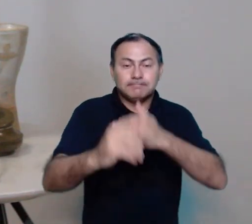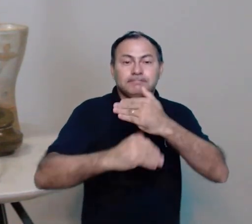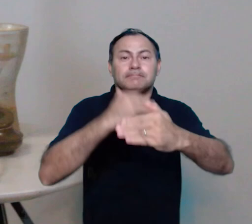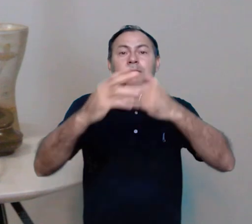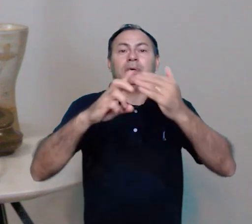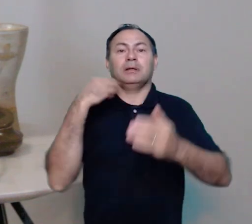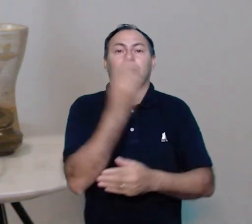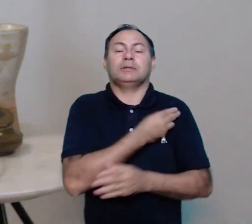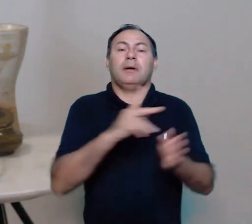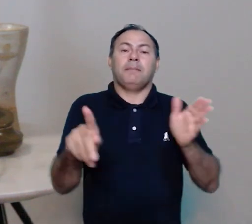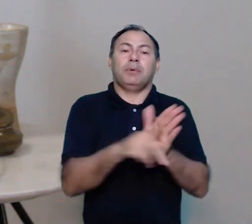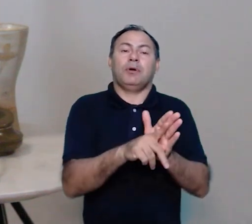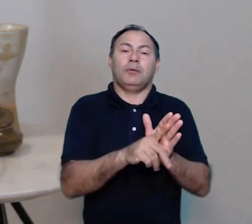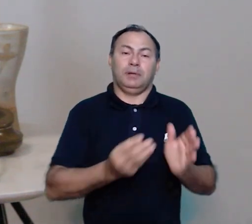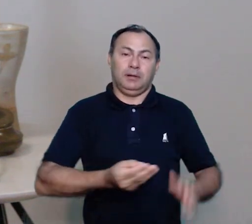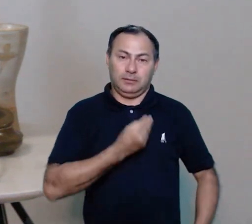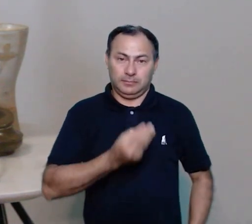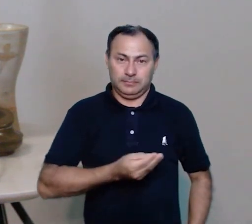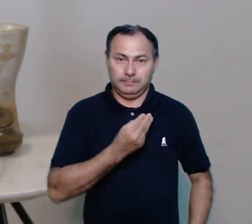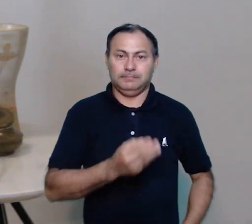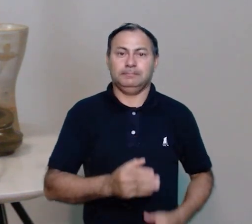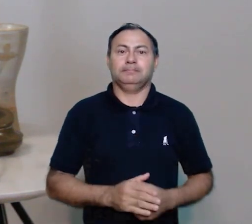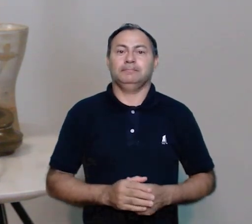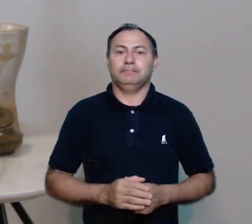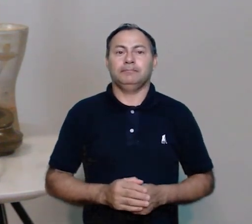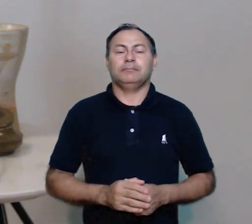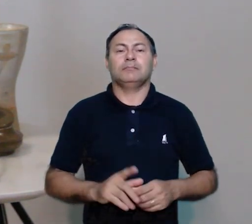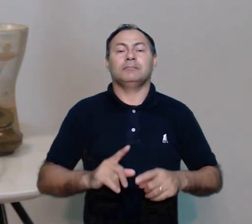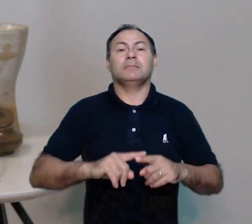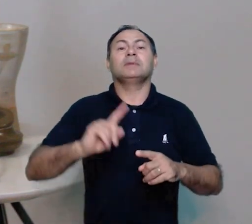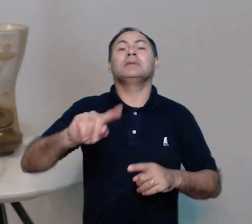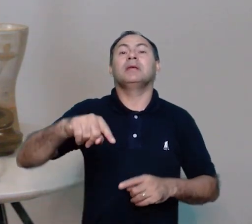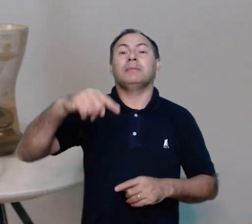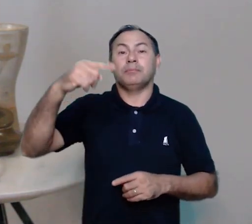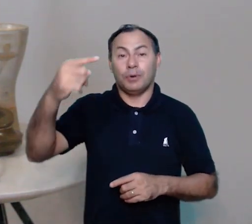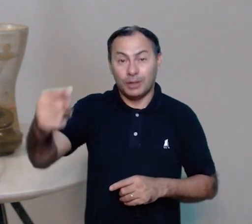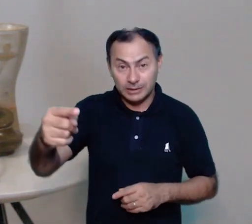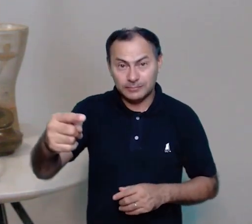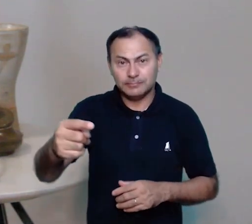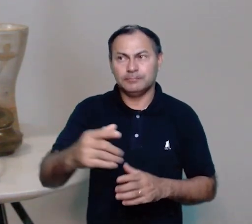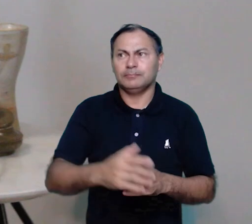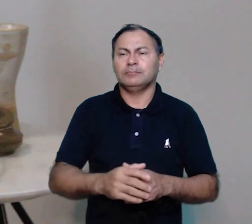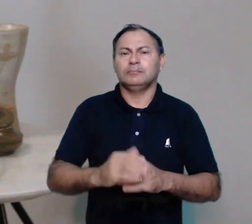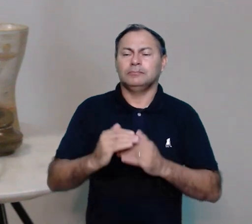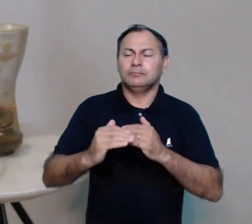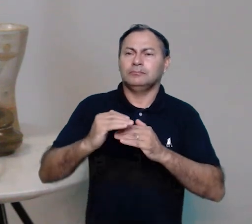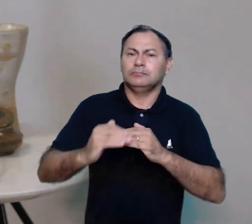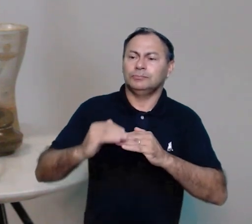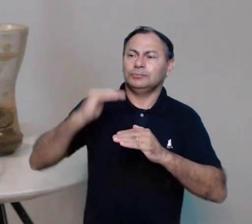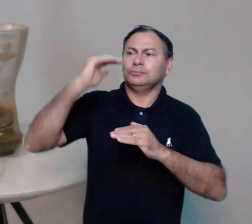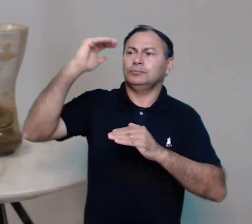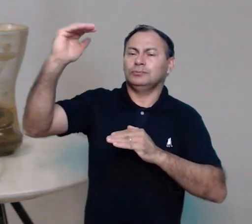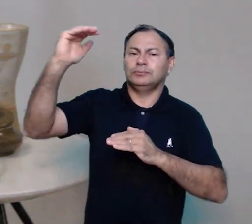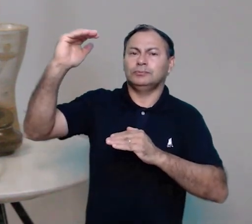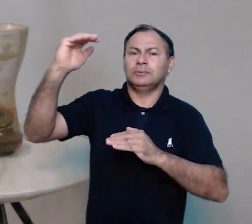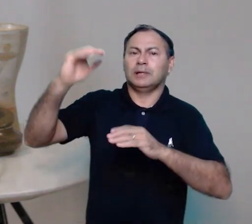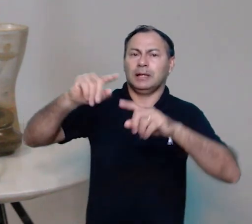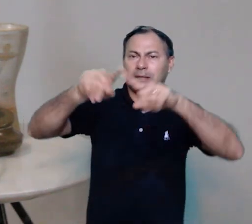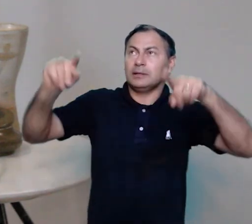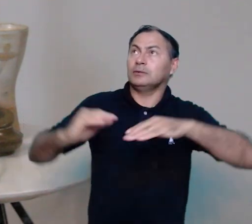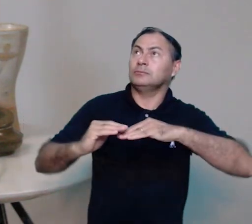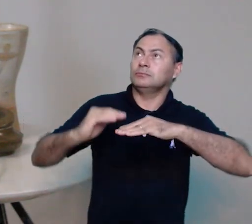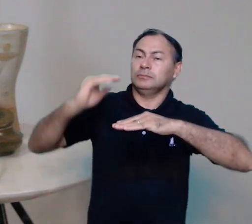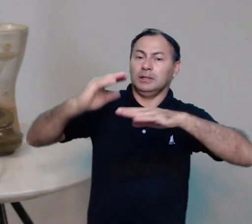podemos edificar a nossa própria existência. Mais tarde, no andar de